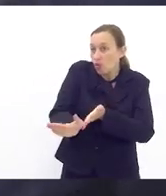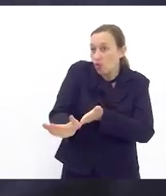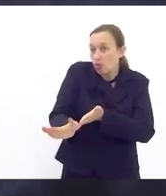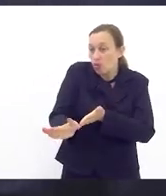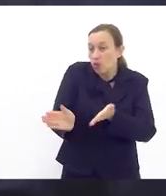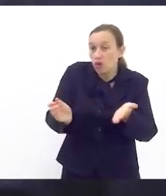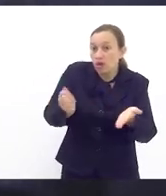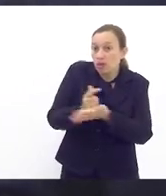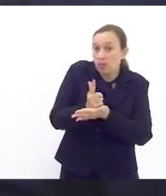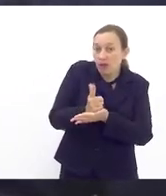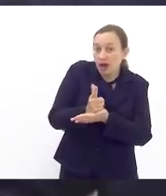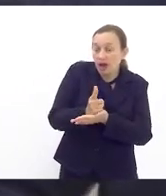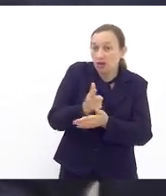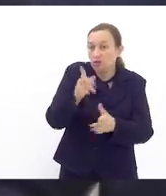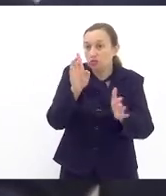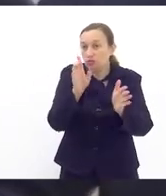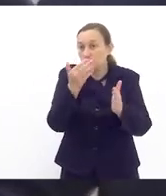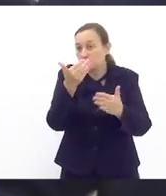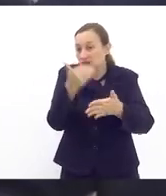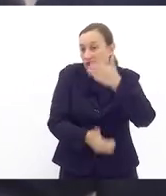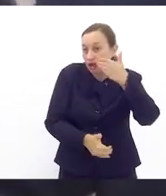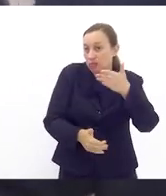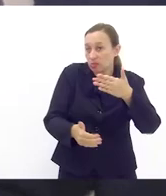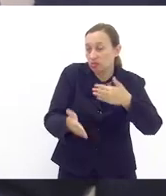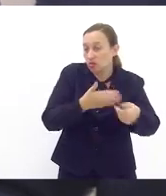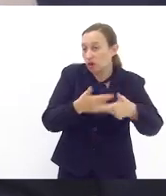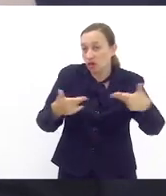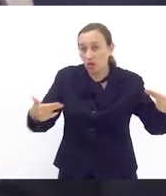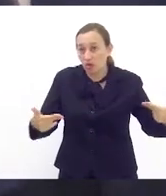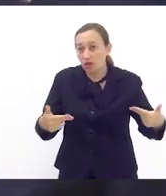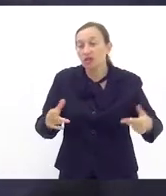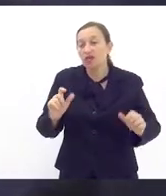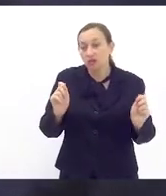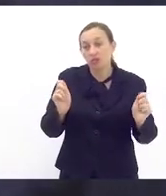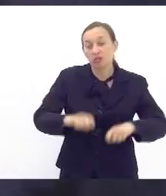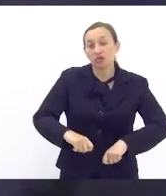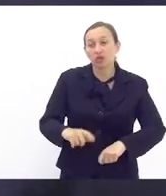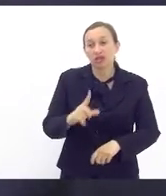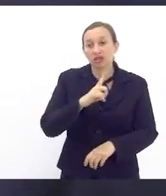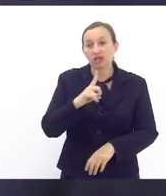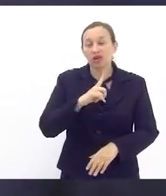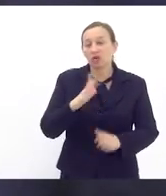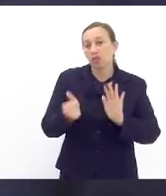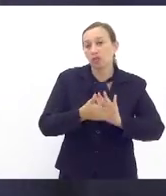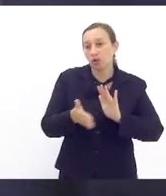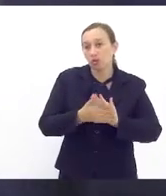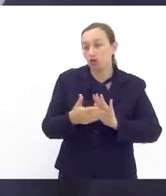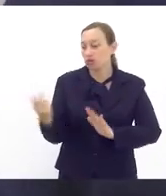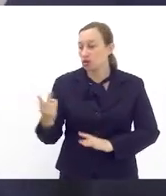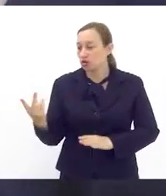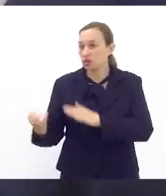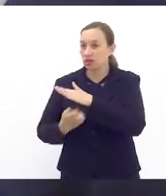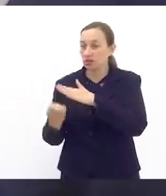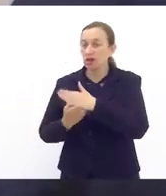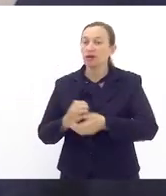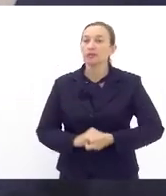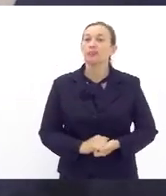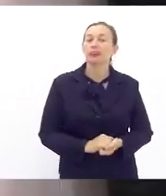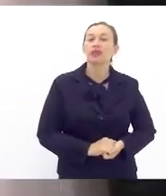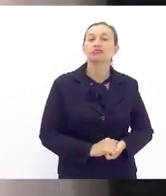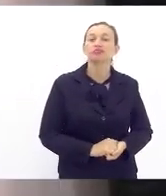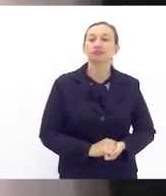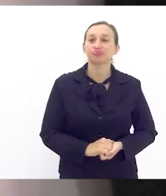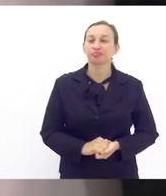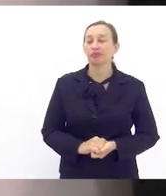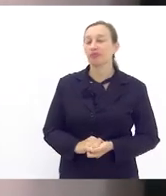através de um débito alguma coisa ali querer entender se há essa possibilidade é uma proposta fazendo pela pras duas empresas maior prazer